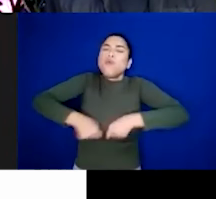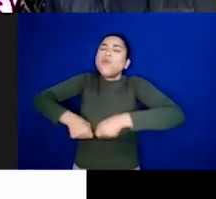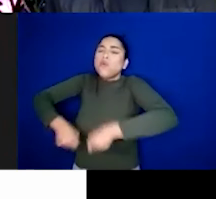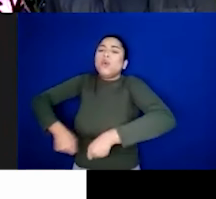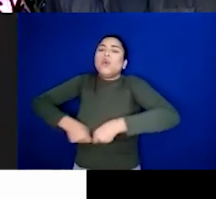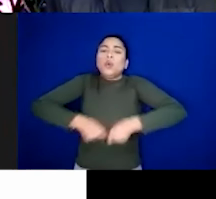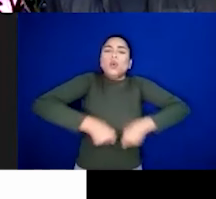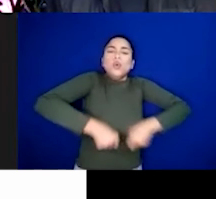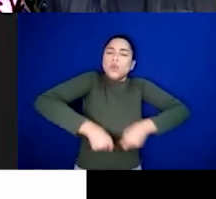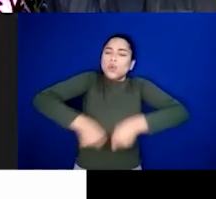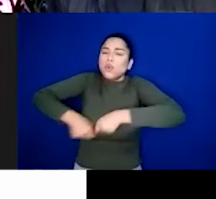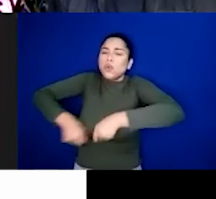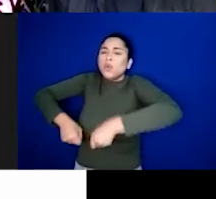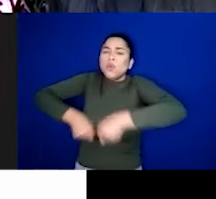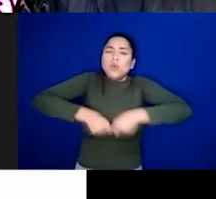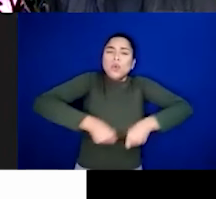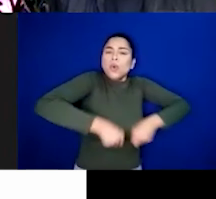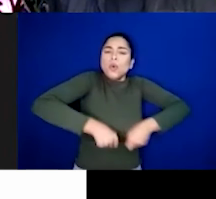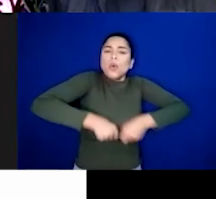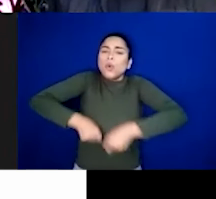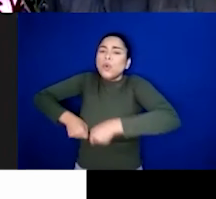E aí